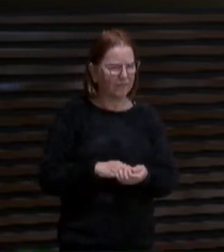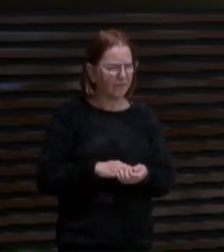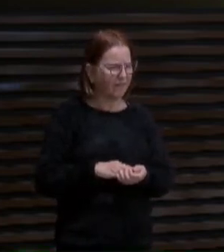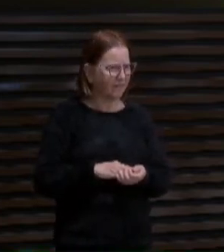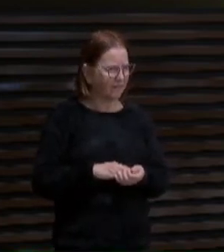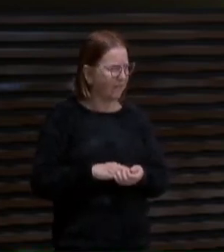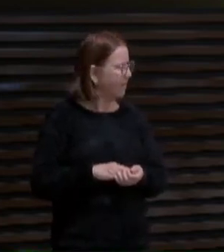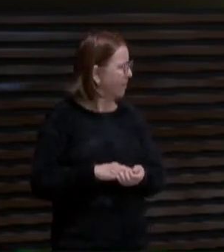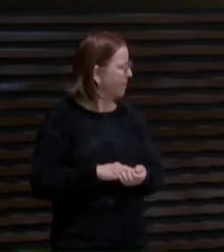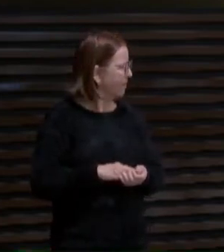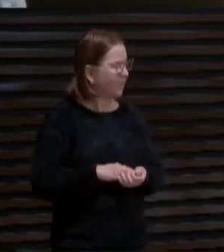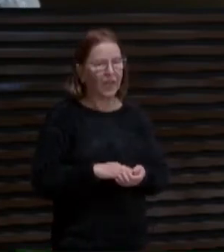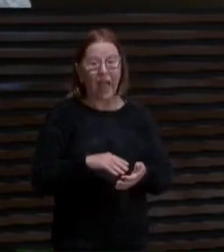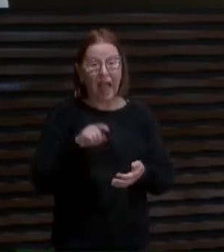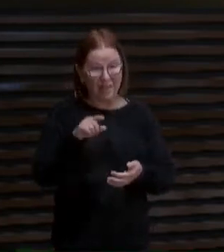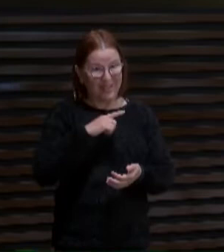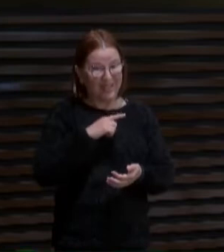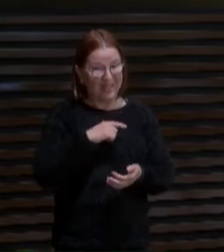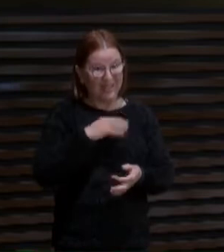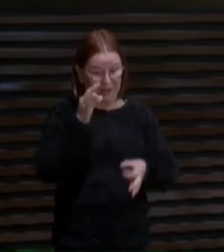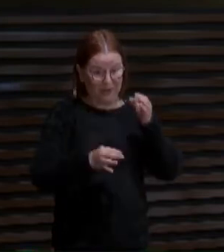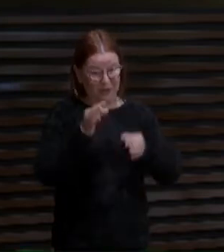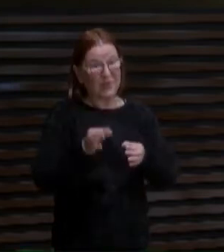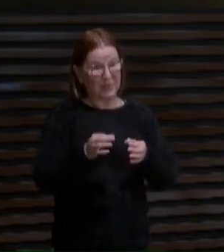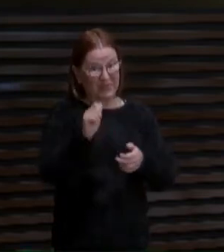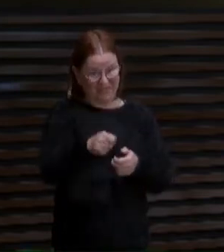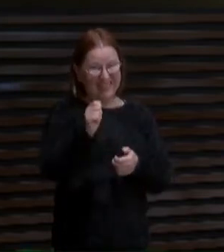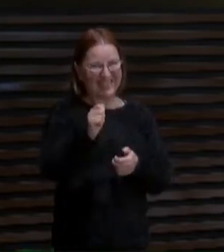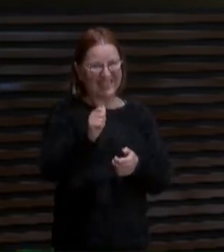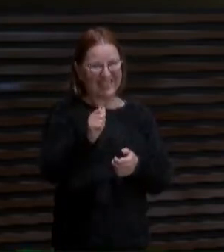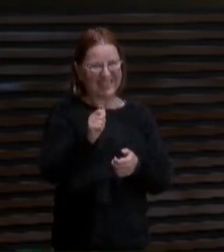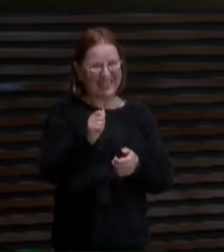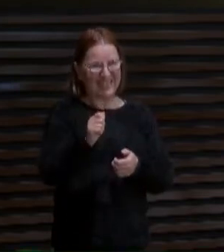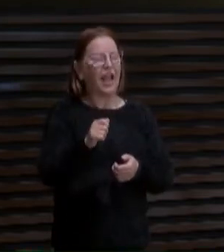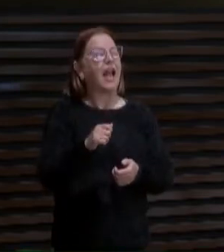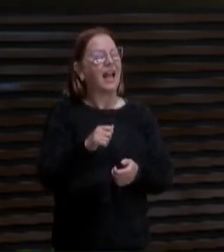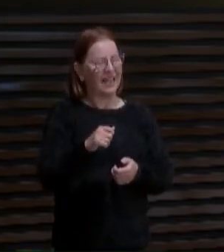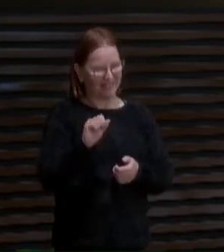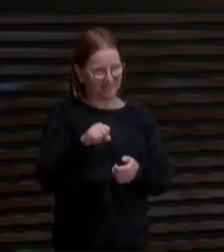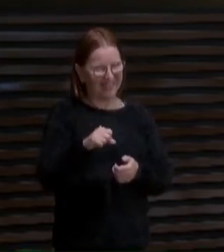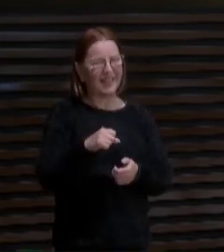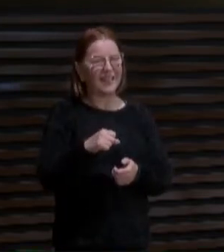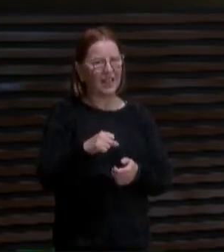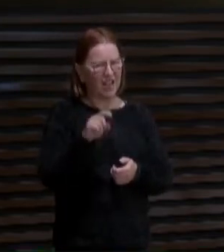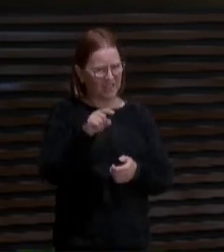eu tenho um advogado você tem não é o Mário Rocha Não não é o